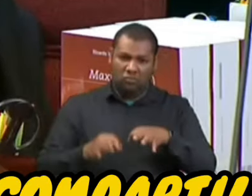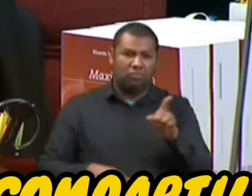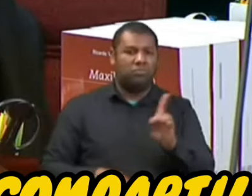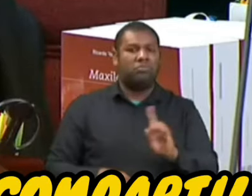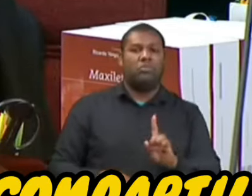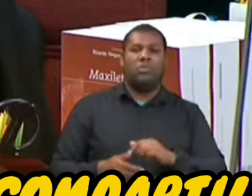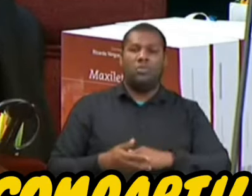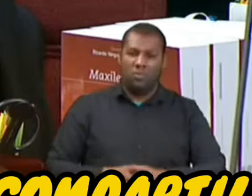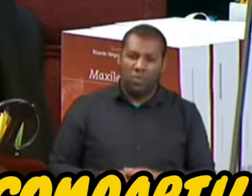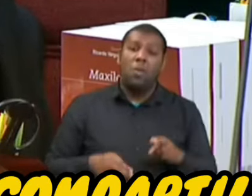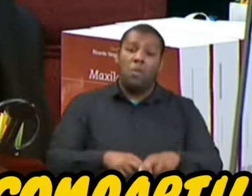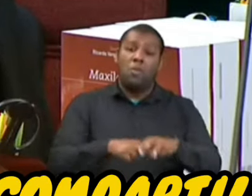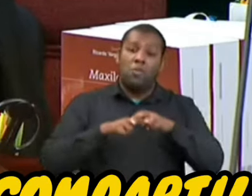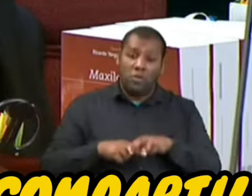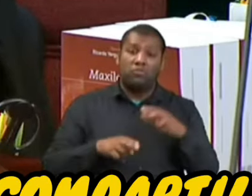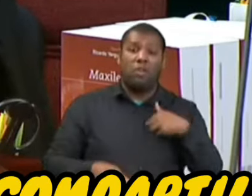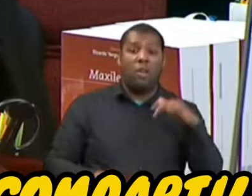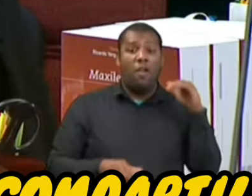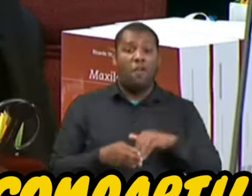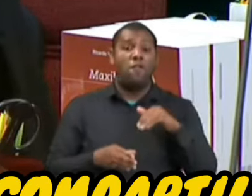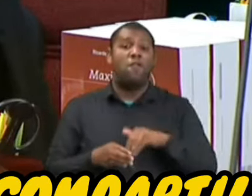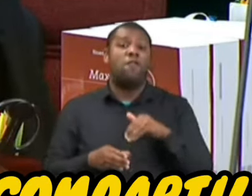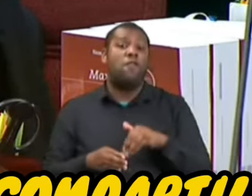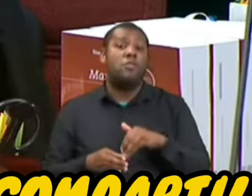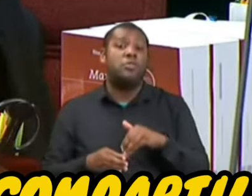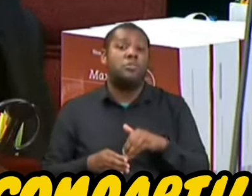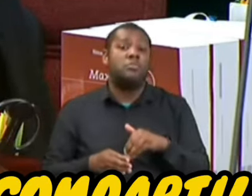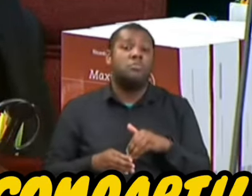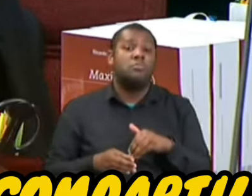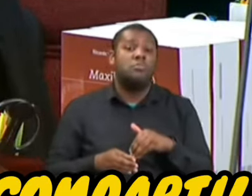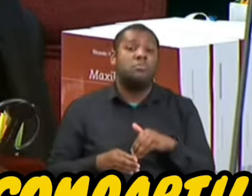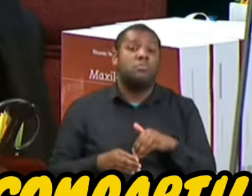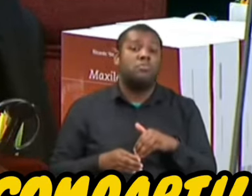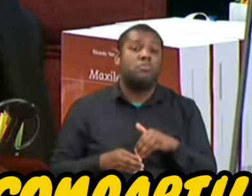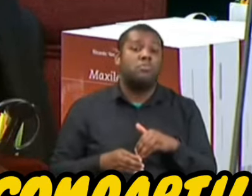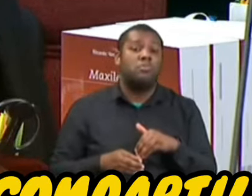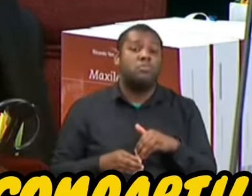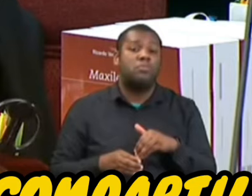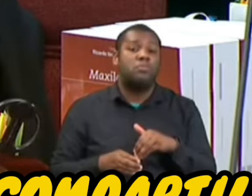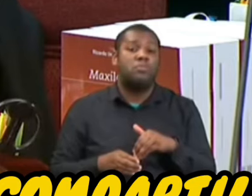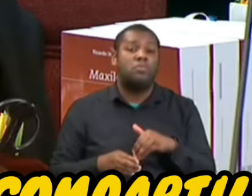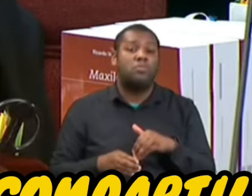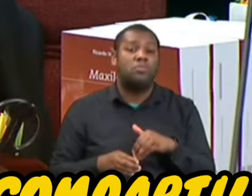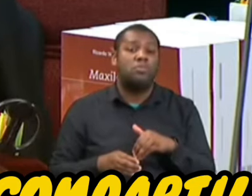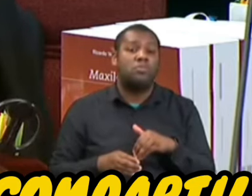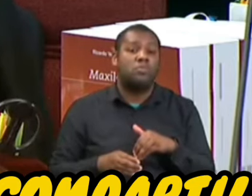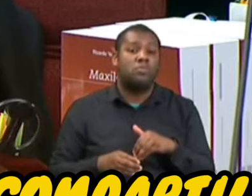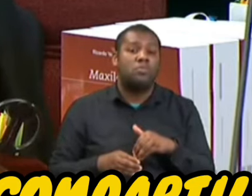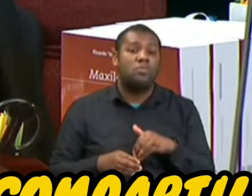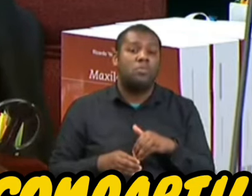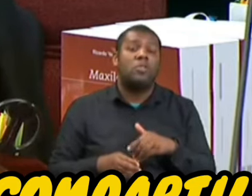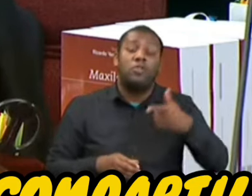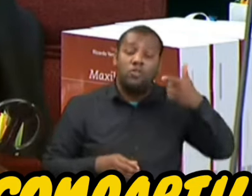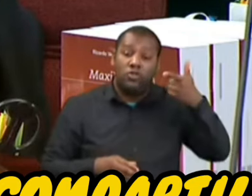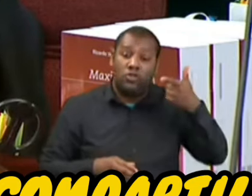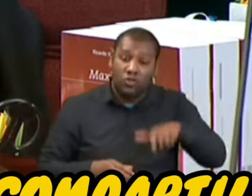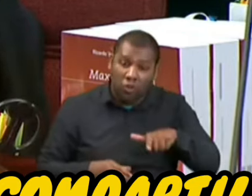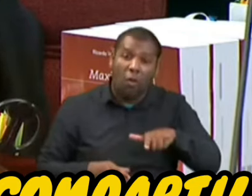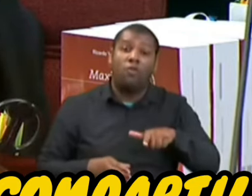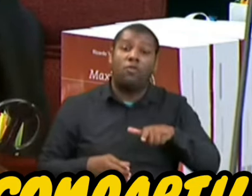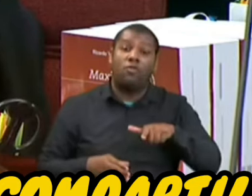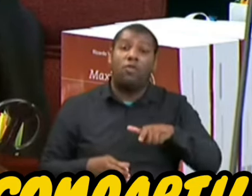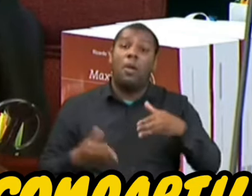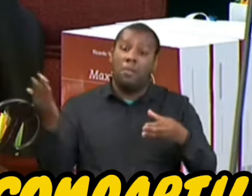Portanto, presidente, eu estou votando no sentido de prover apenas para, mais uma vez,